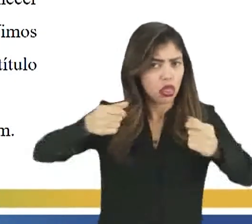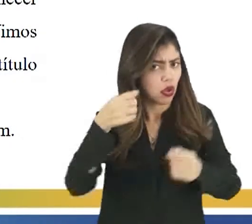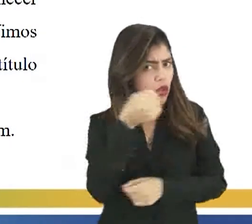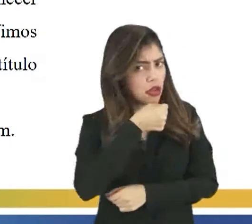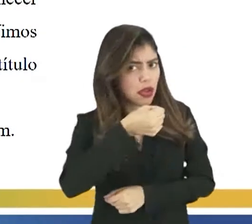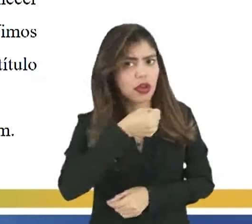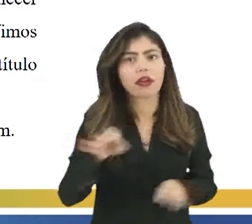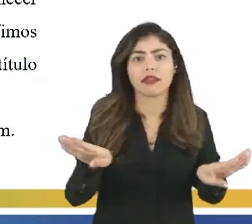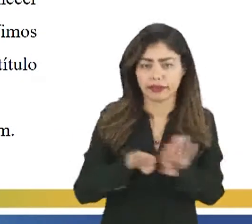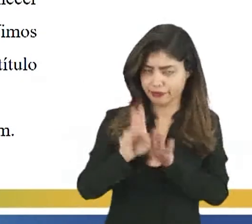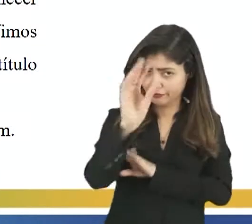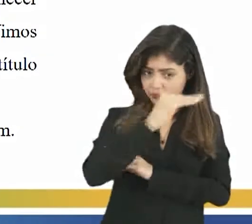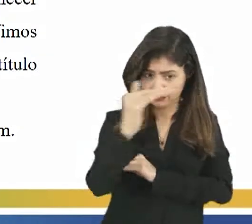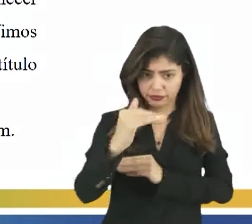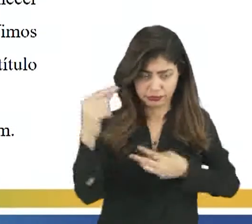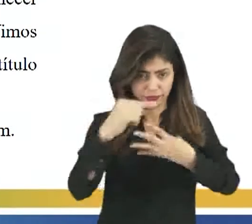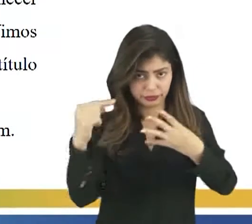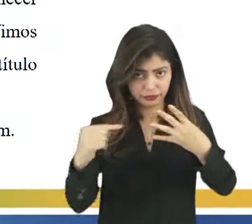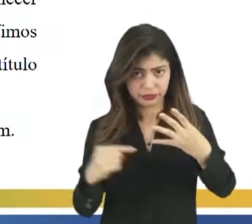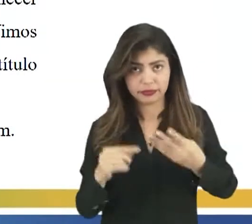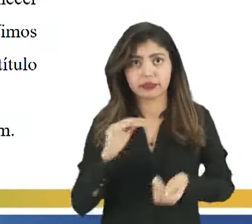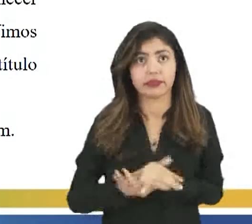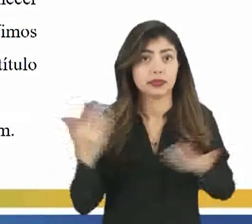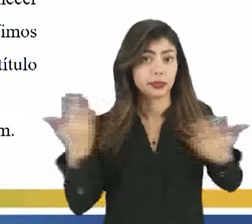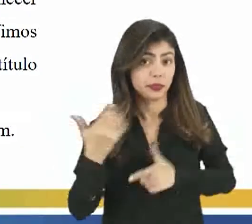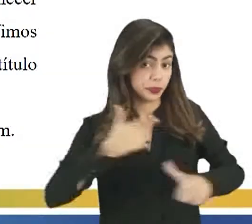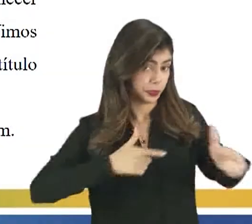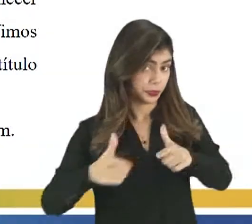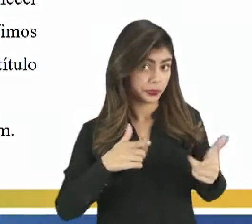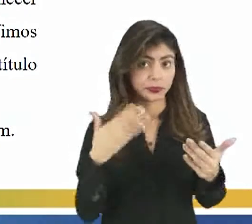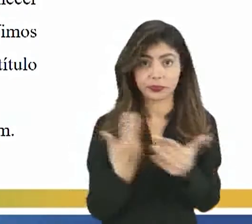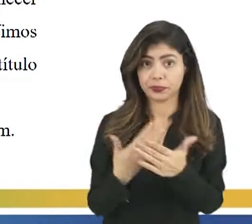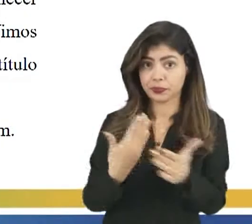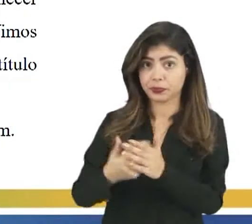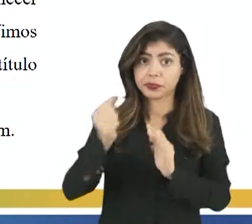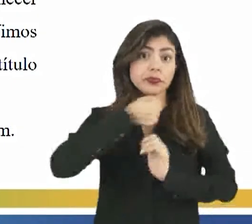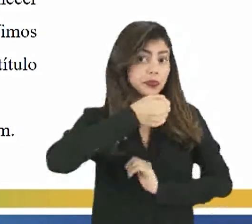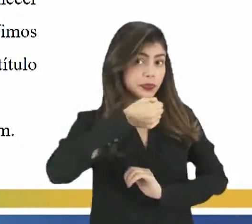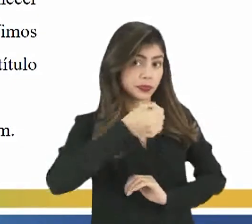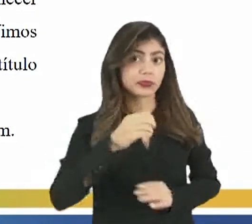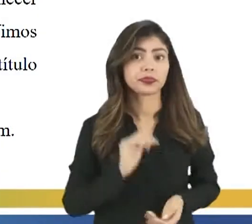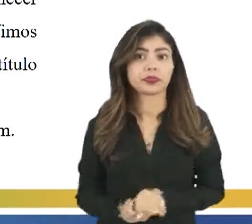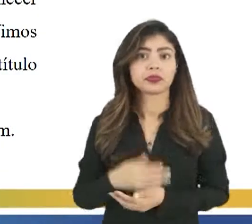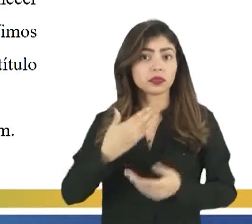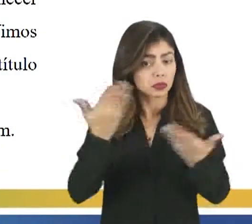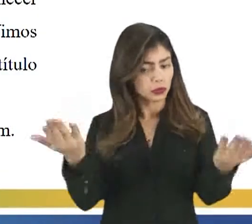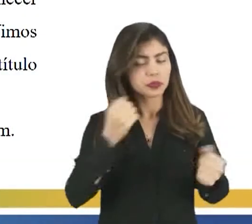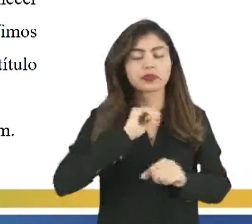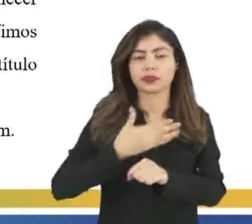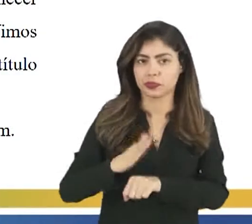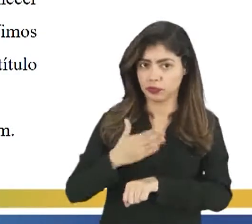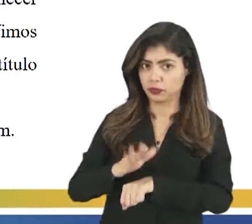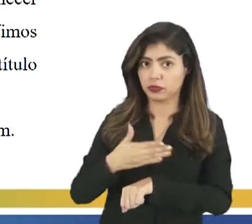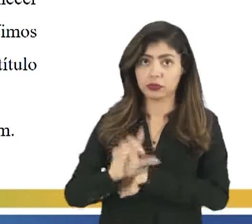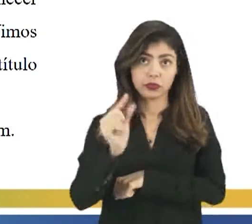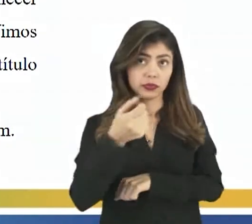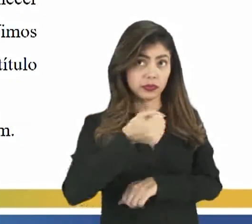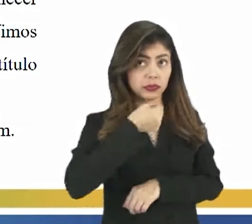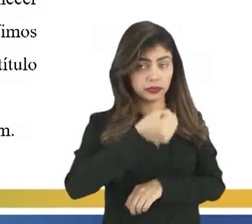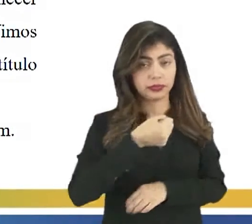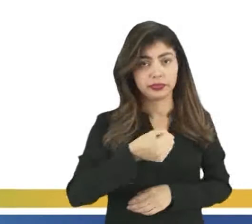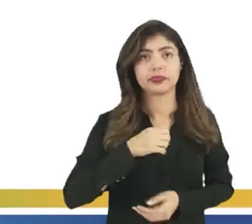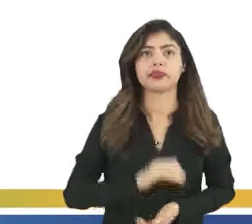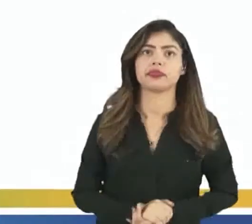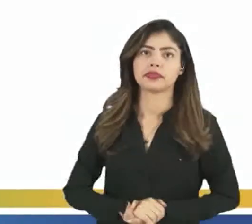passos. Nessa aula, iremos trabalhar com a parte de produção de uma reportagem. Vai ser hora de você treinar a produção de uma